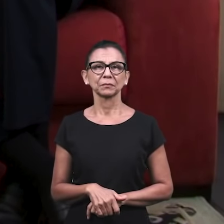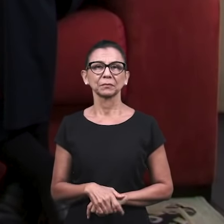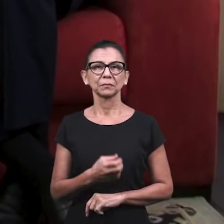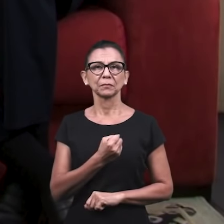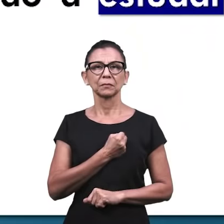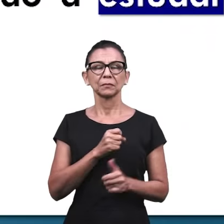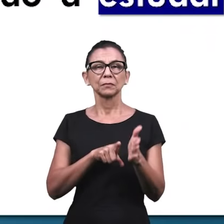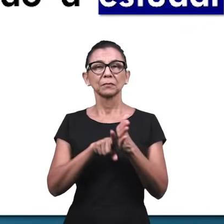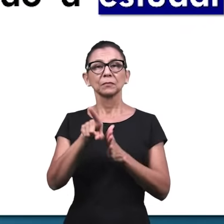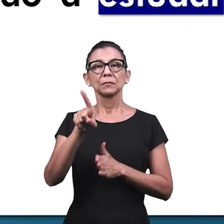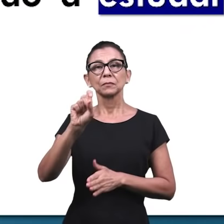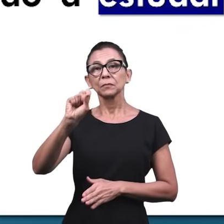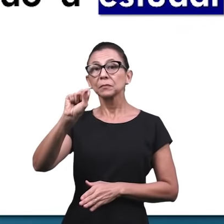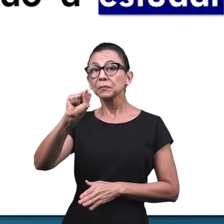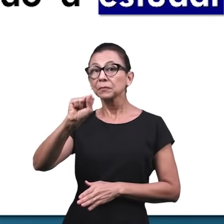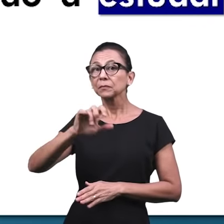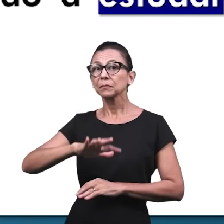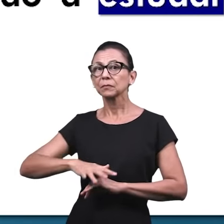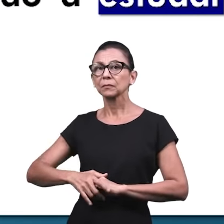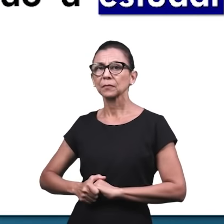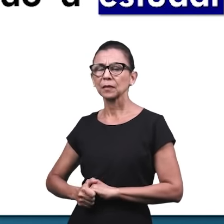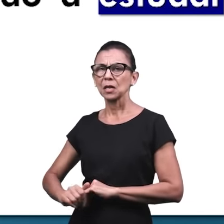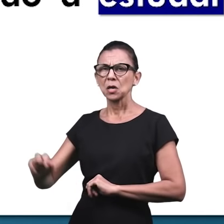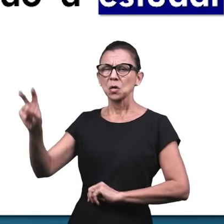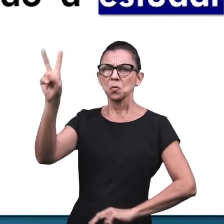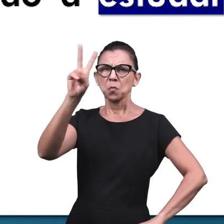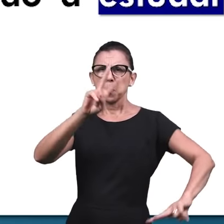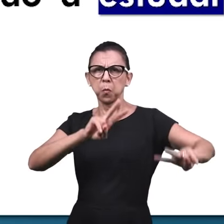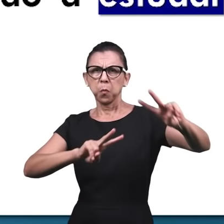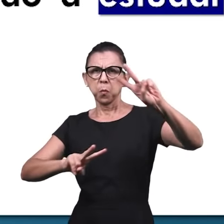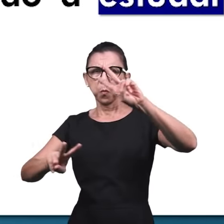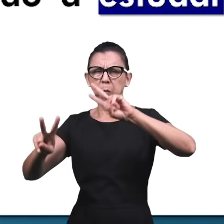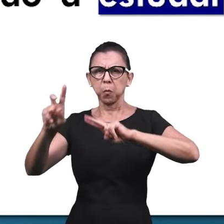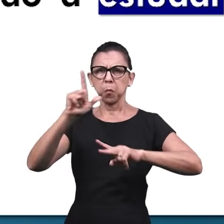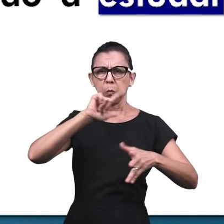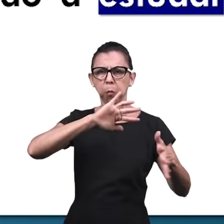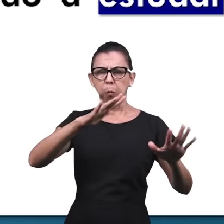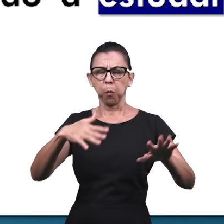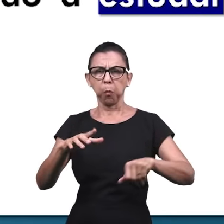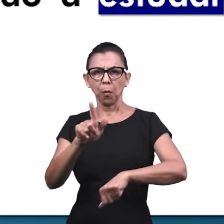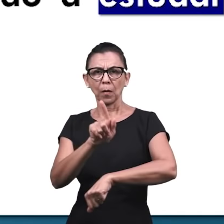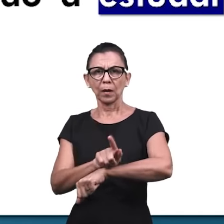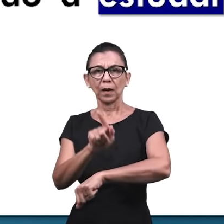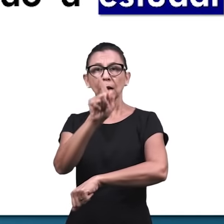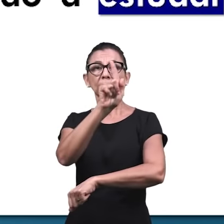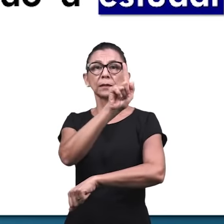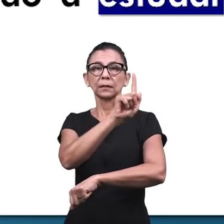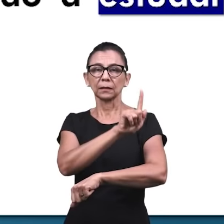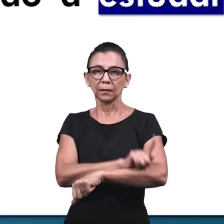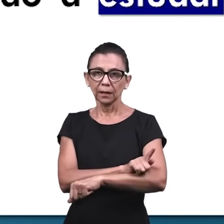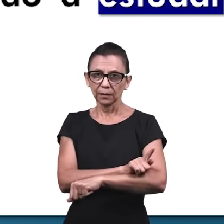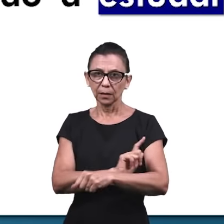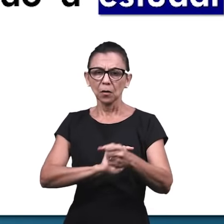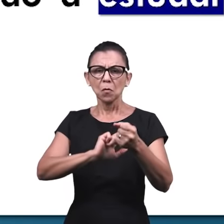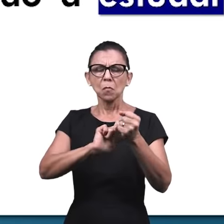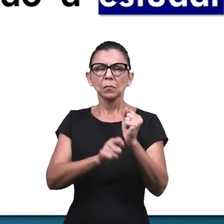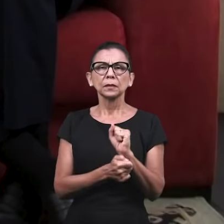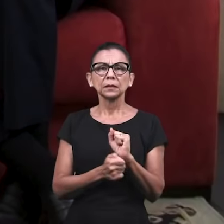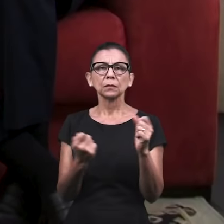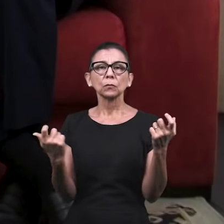número 8. Quando Jesus repreendeu a tempestade no mar da Galileia, onde estava o